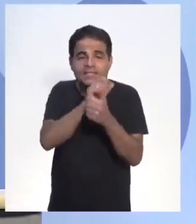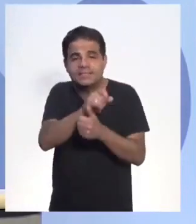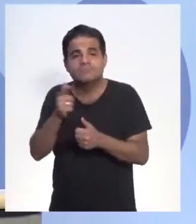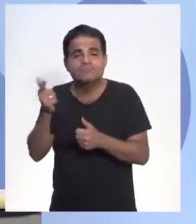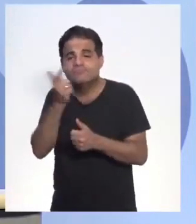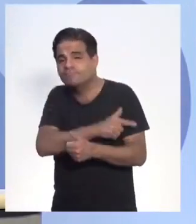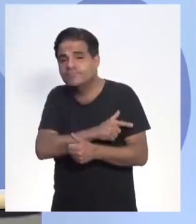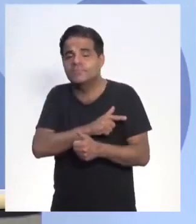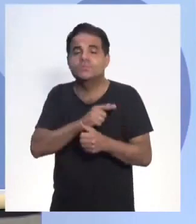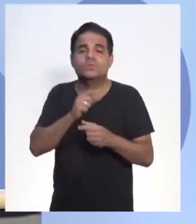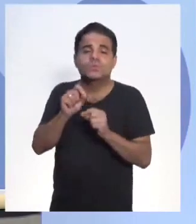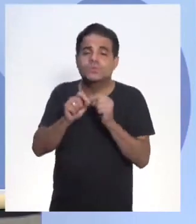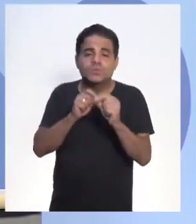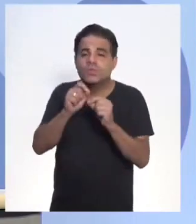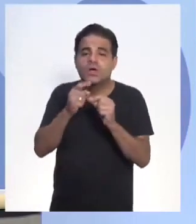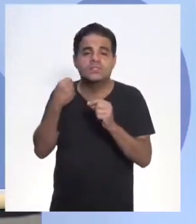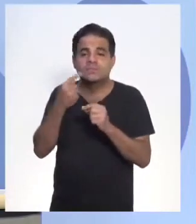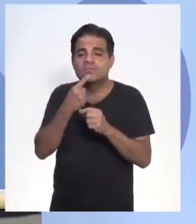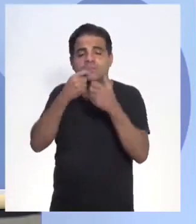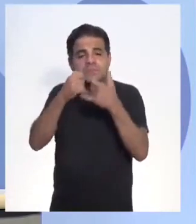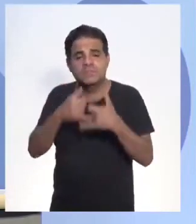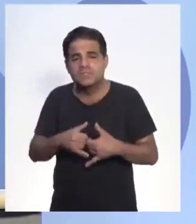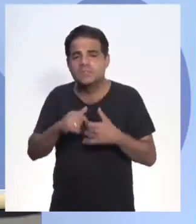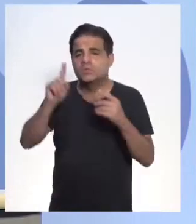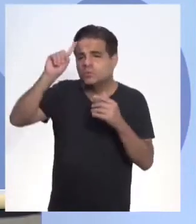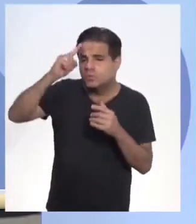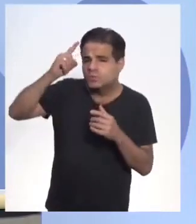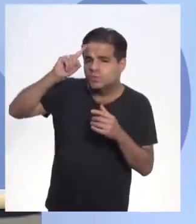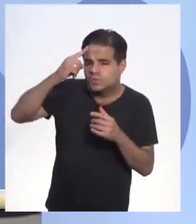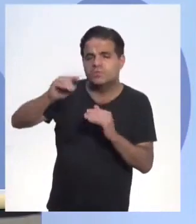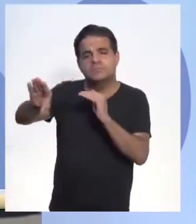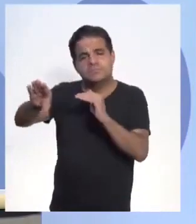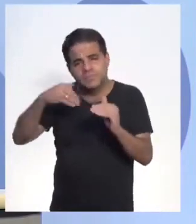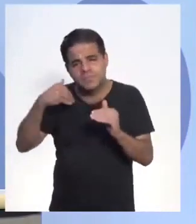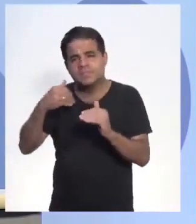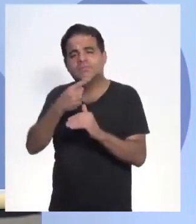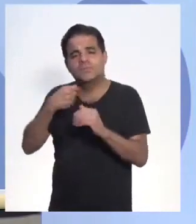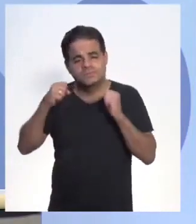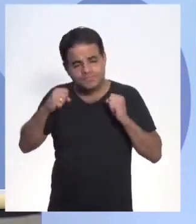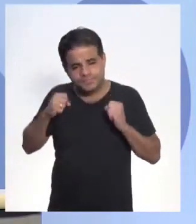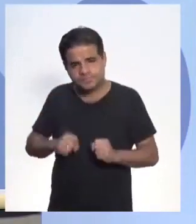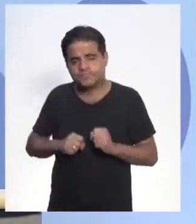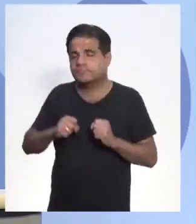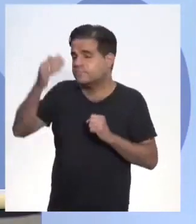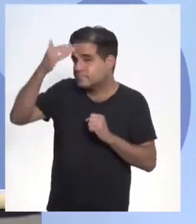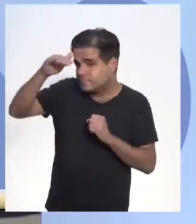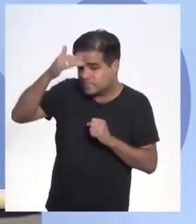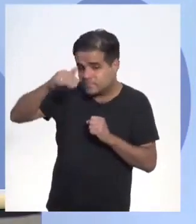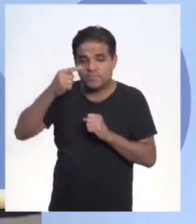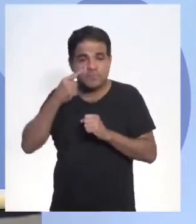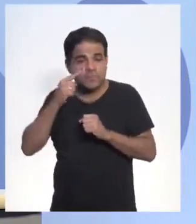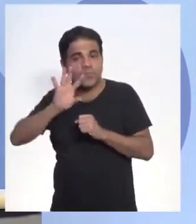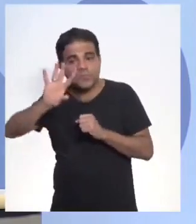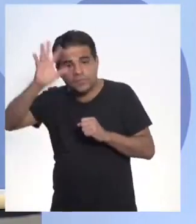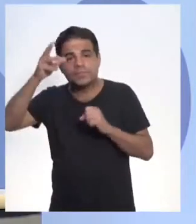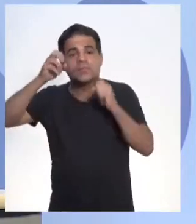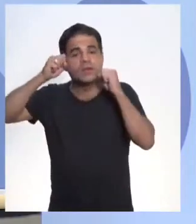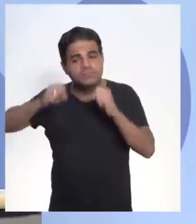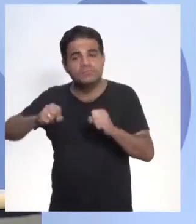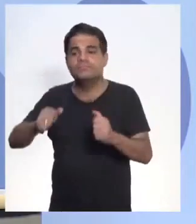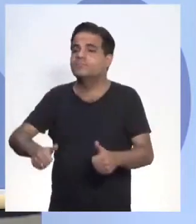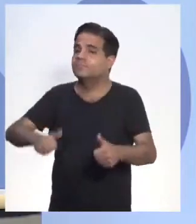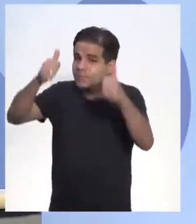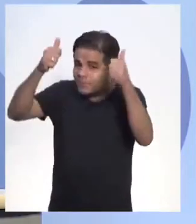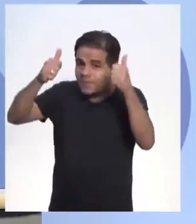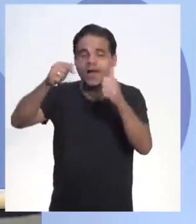conseguindo acompanhar o que a gente está falando, se ele está com alguma dúvida, mande para a gente poder entender o que está acontecendo e conseguir melhorar